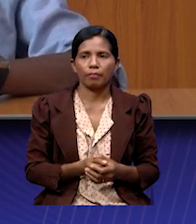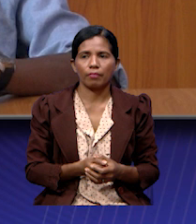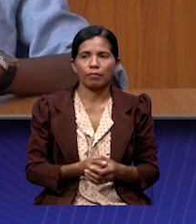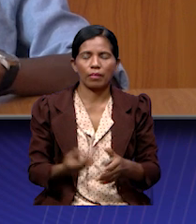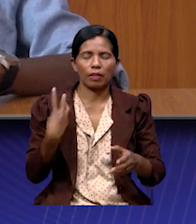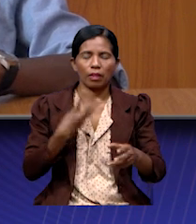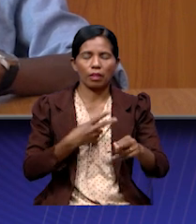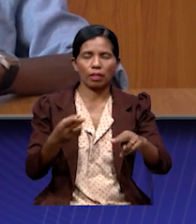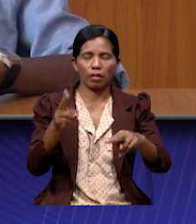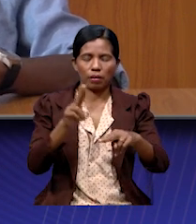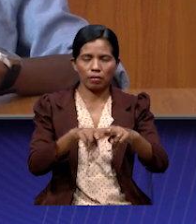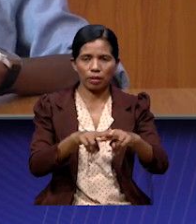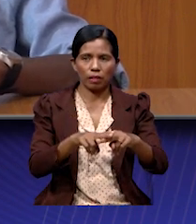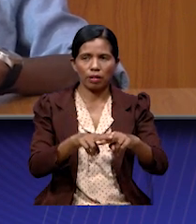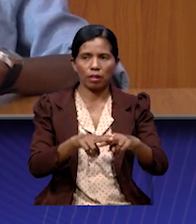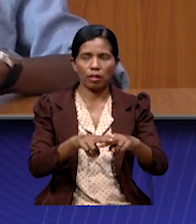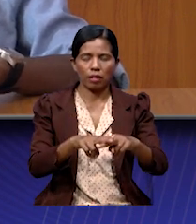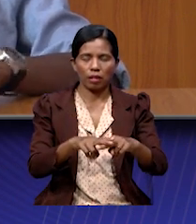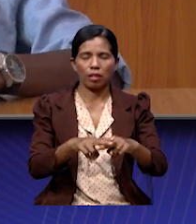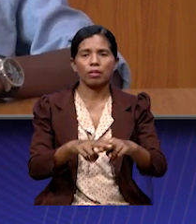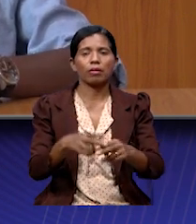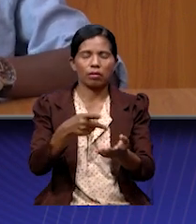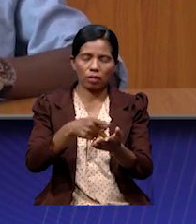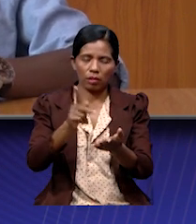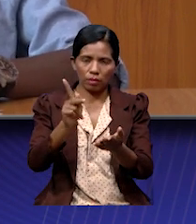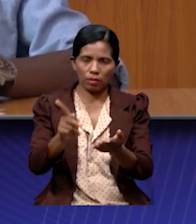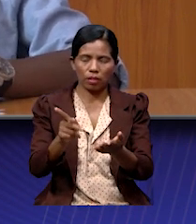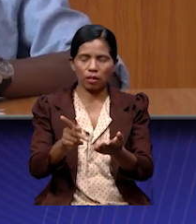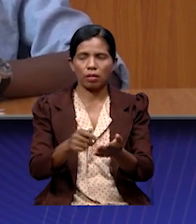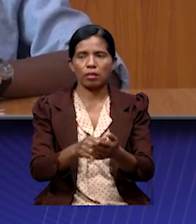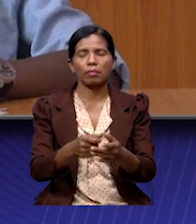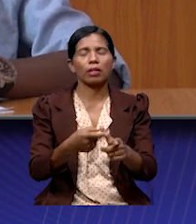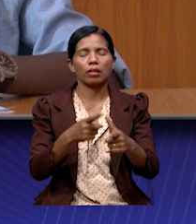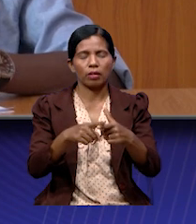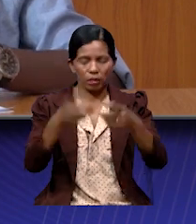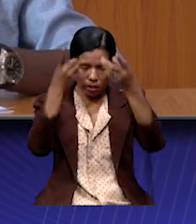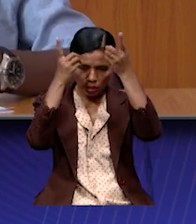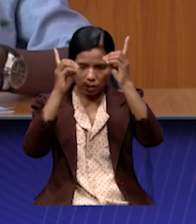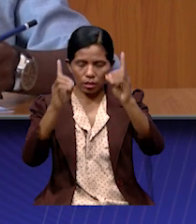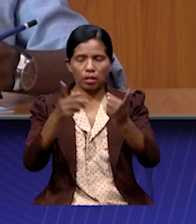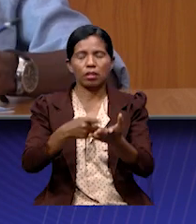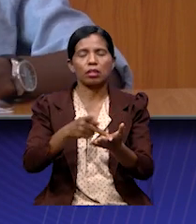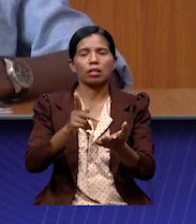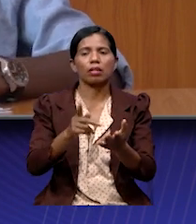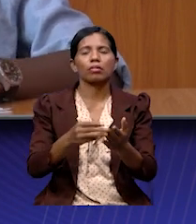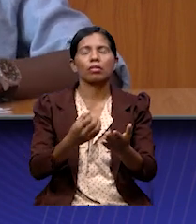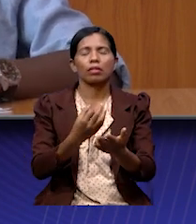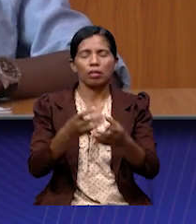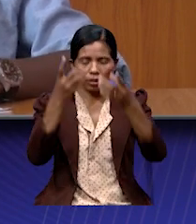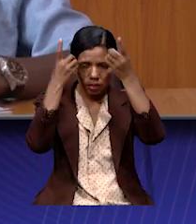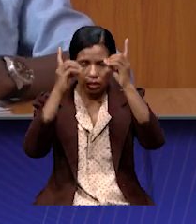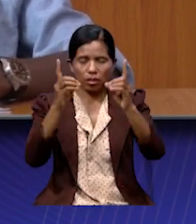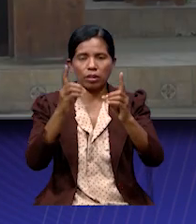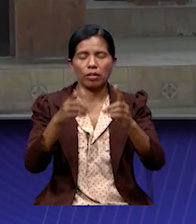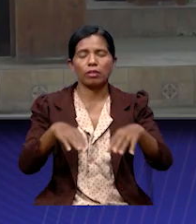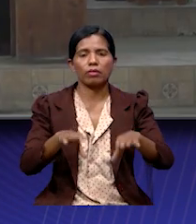aumenta na tela para ver, tá com a custo, se não vai ter profit, ita decide preço, preço é que ita faz aí para